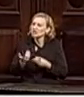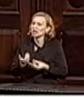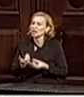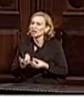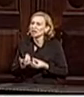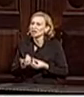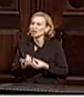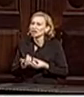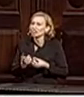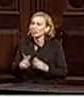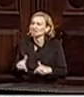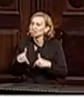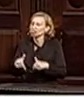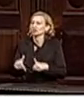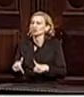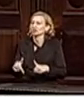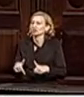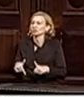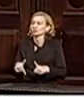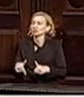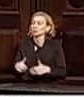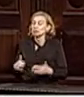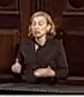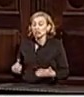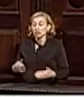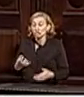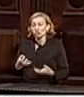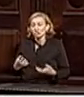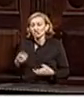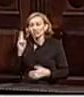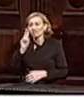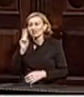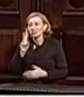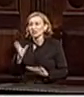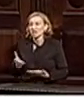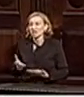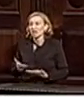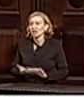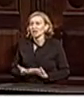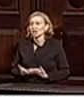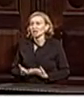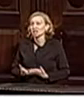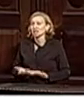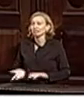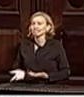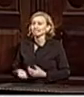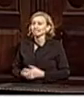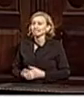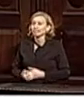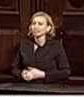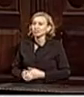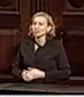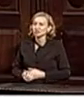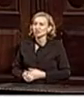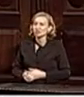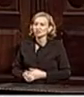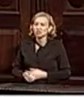mais rigorosa. Então, eu estou querendo lembrar, porque esse tema talvez tenha passado